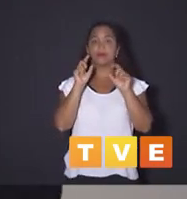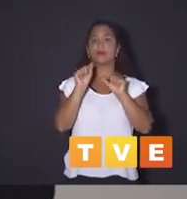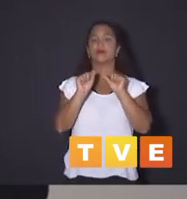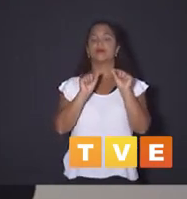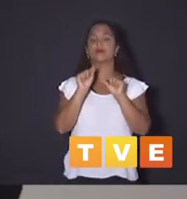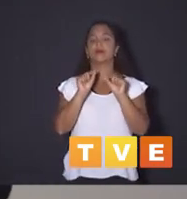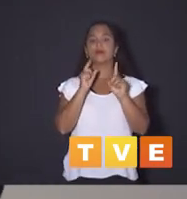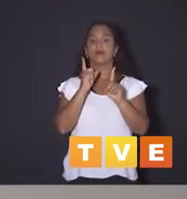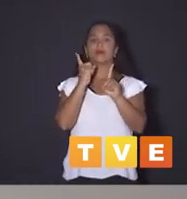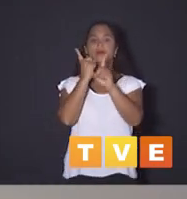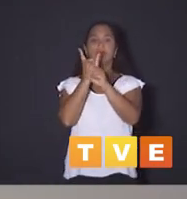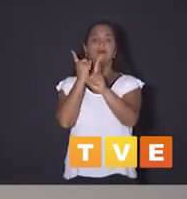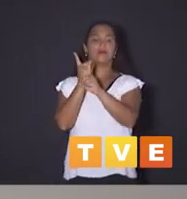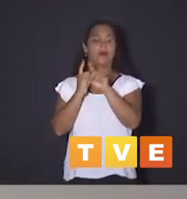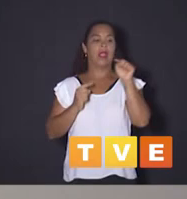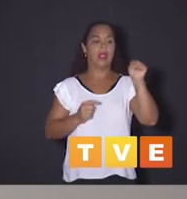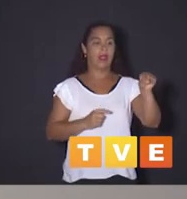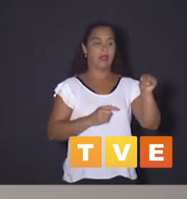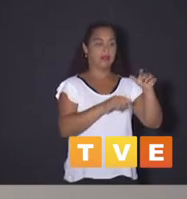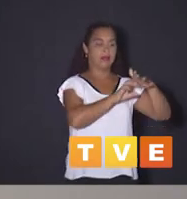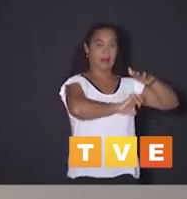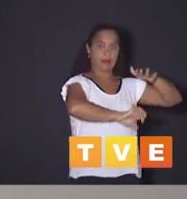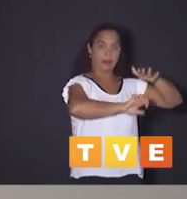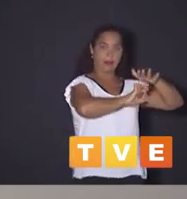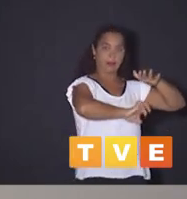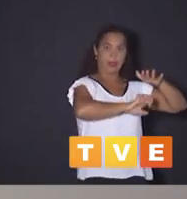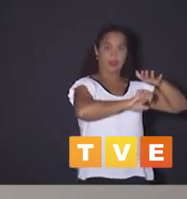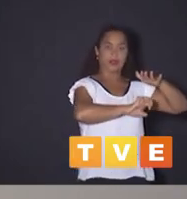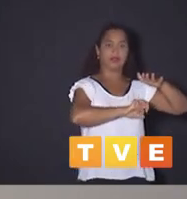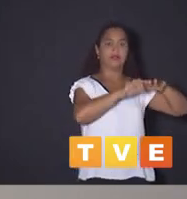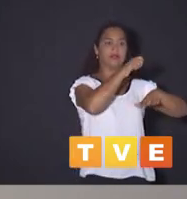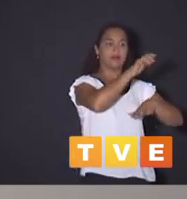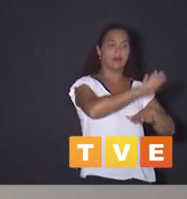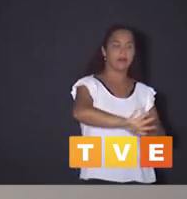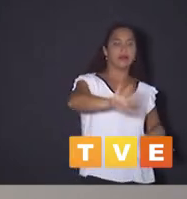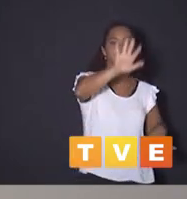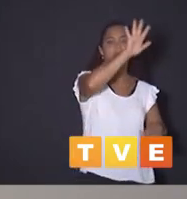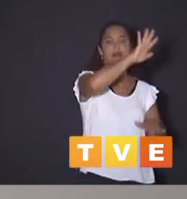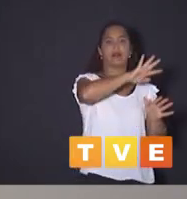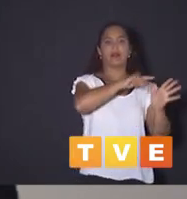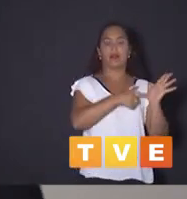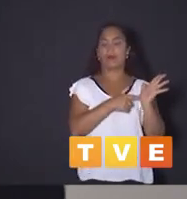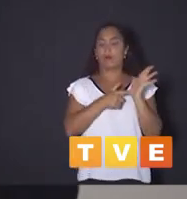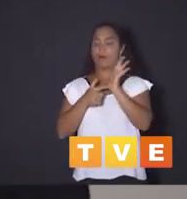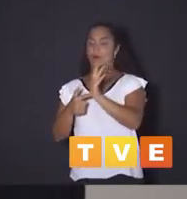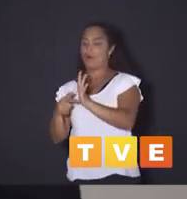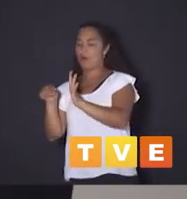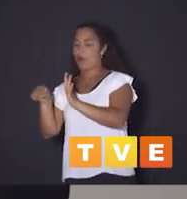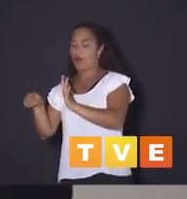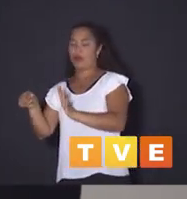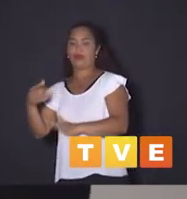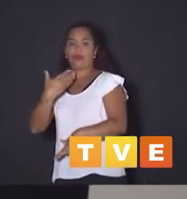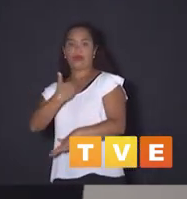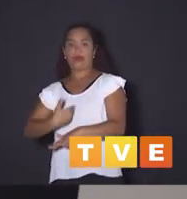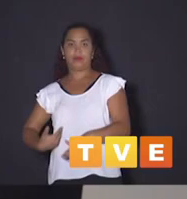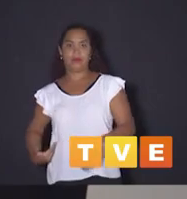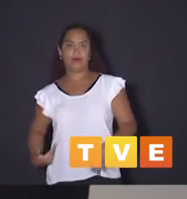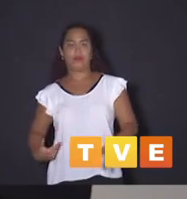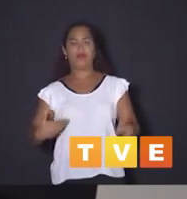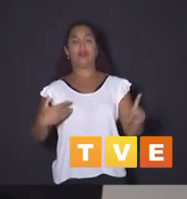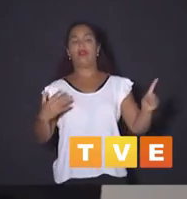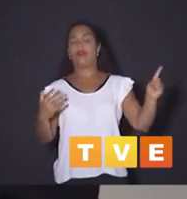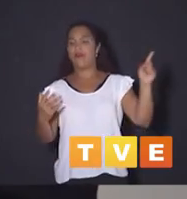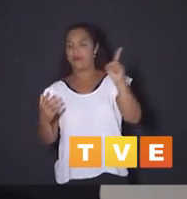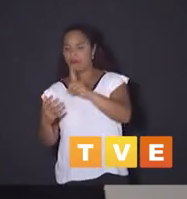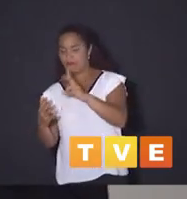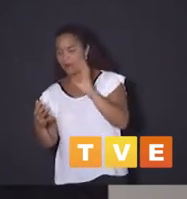de que as empresas transnacionais é que definem governos é que define movimentos políticos aqui